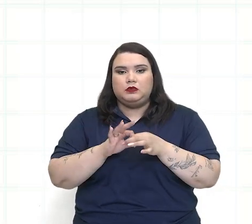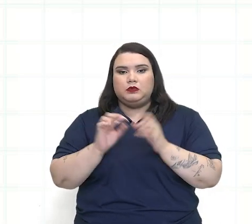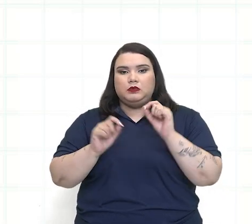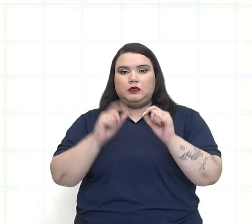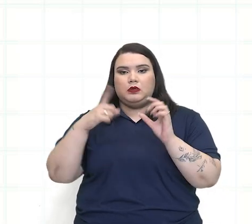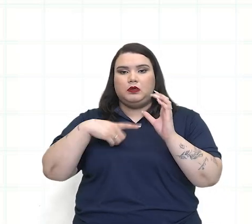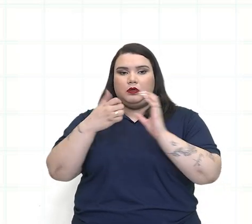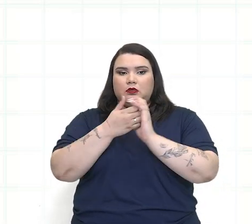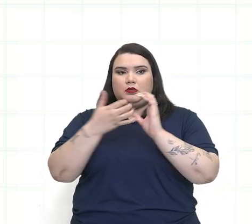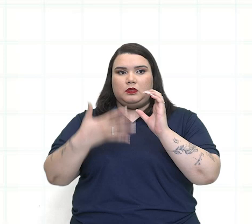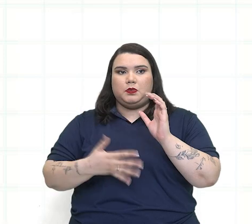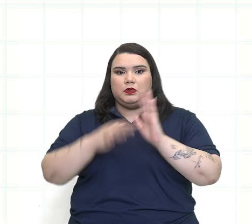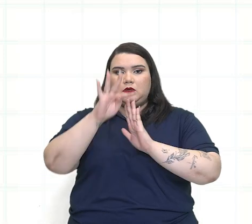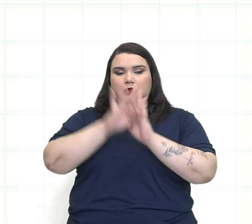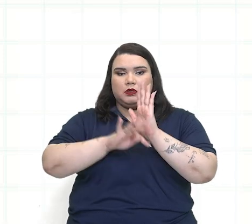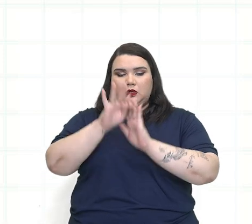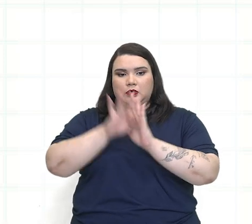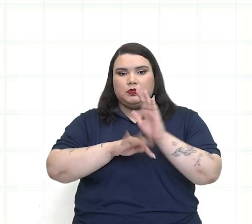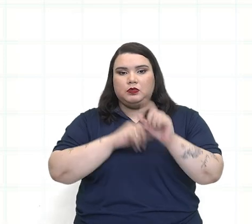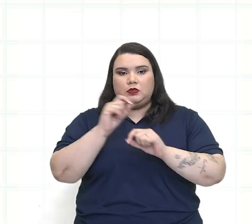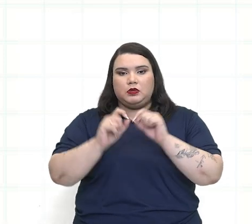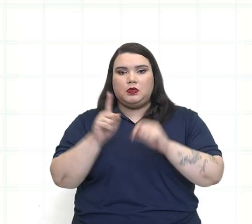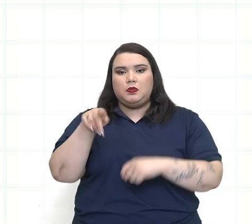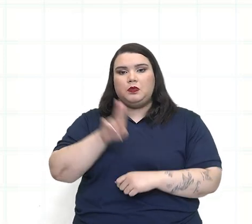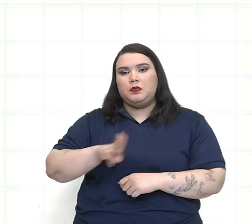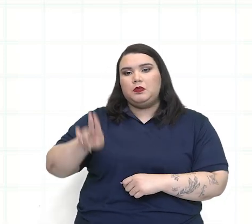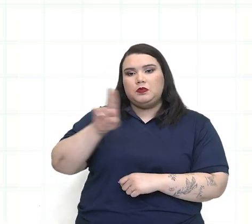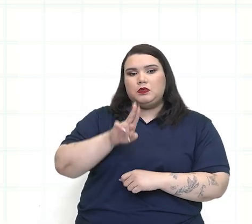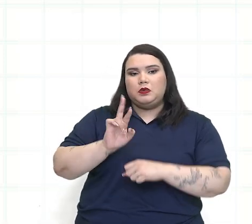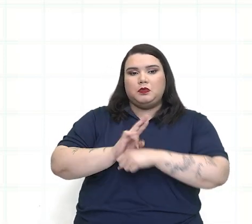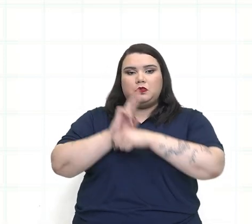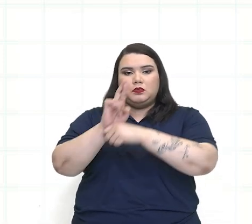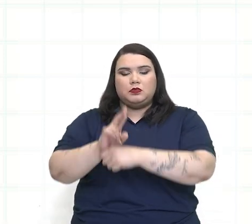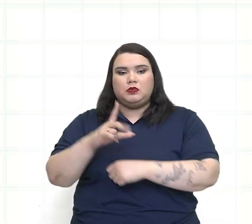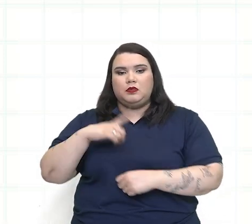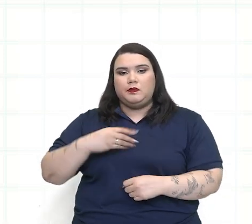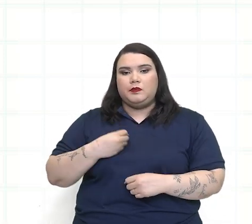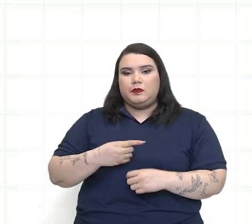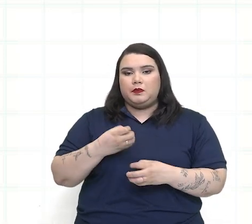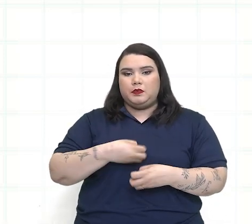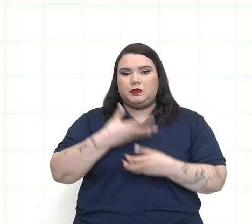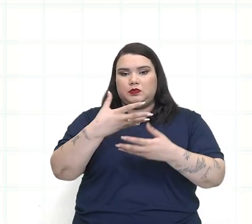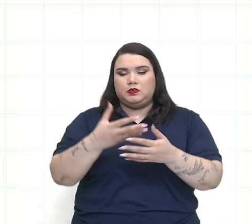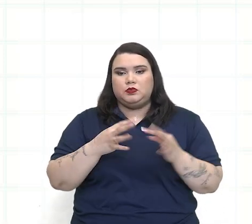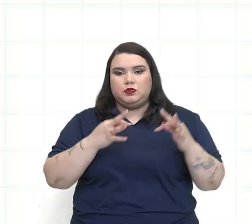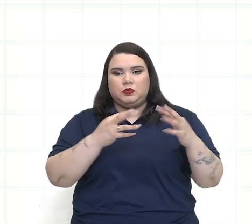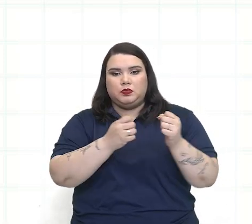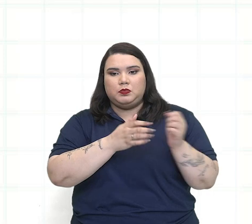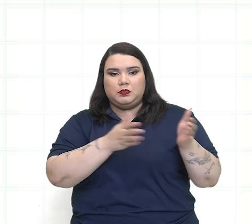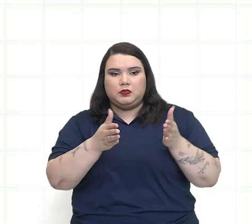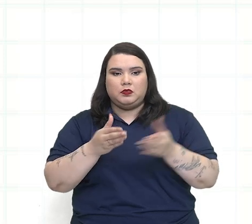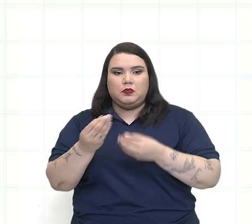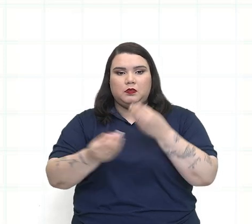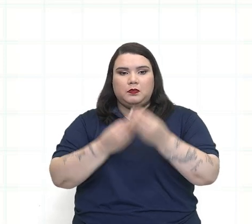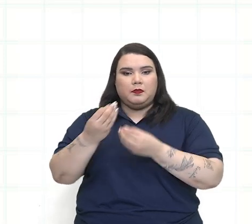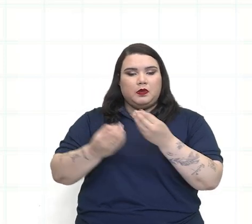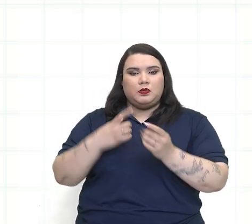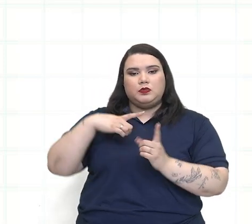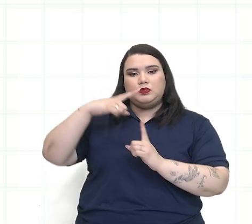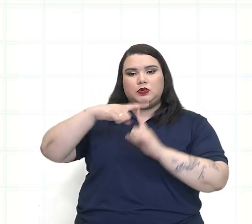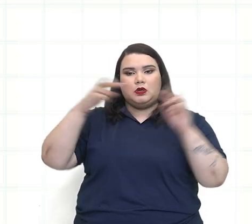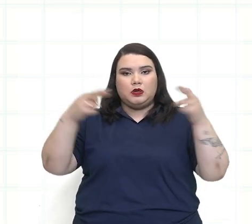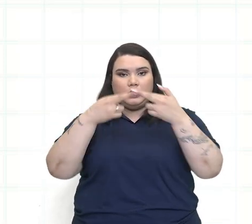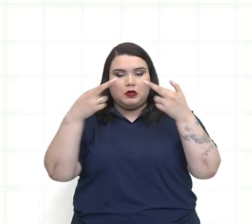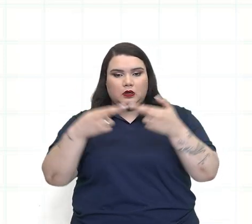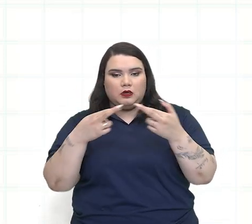se caracteriza os textos poéticos é resultado da utilização de recursos presentes na poesia e de todos os tempos, tais como a